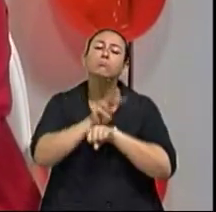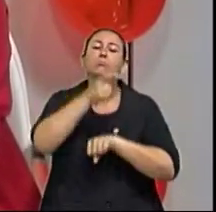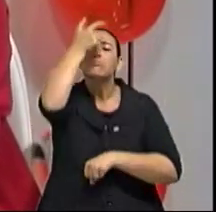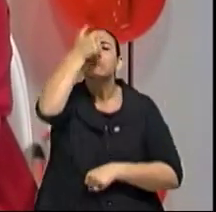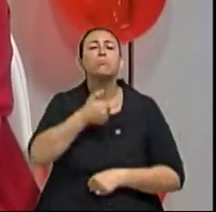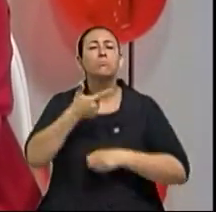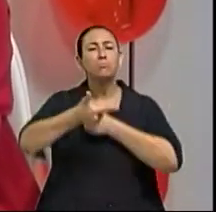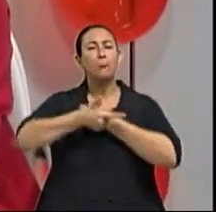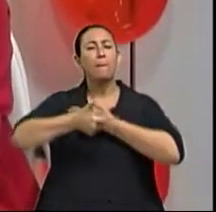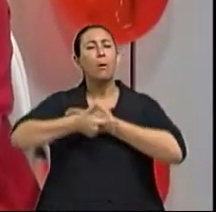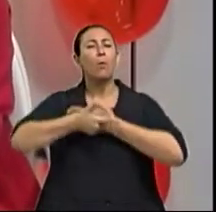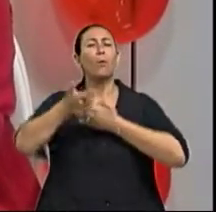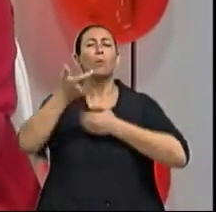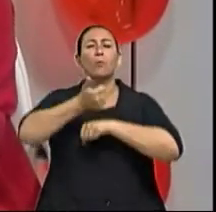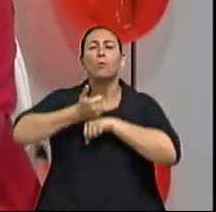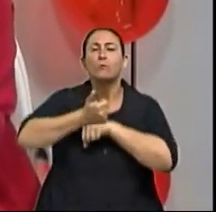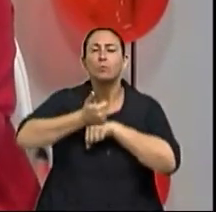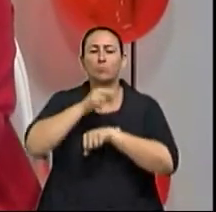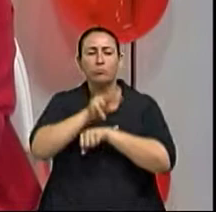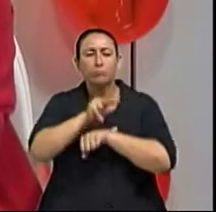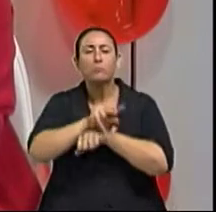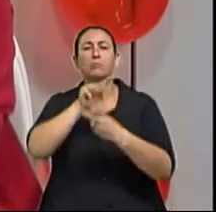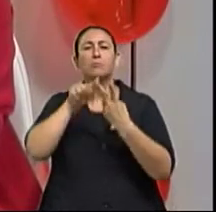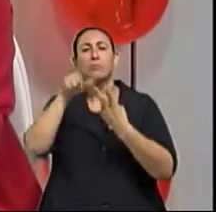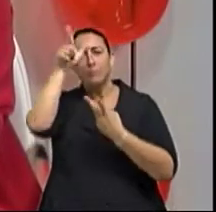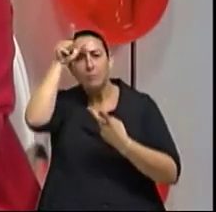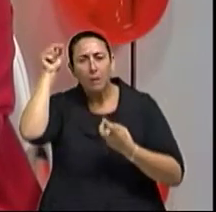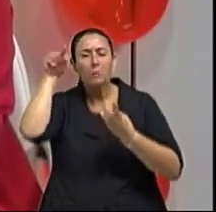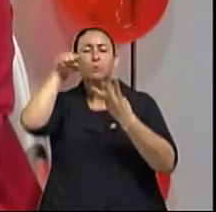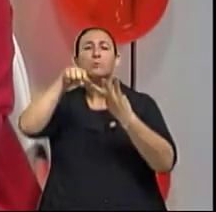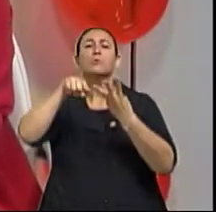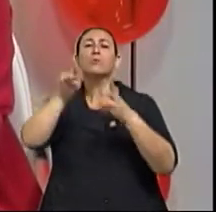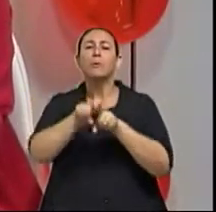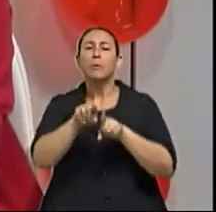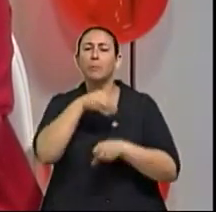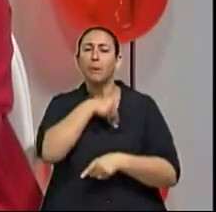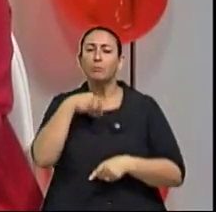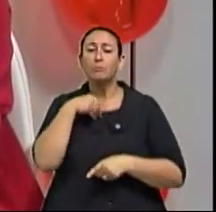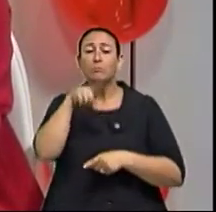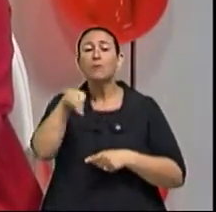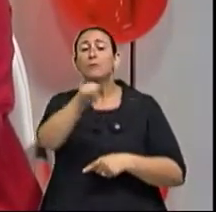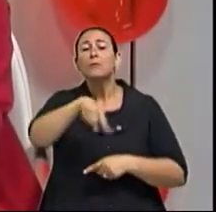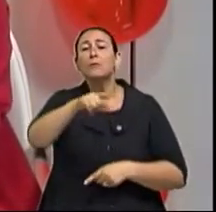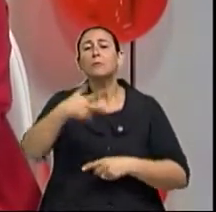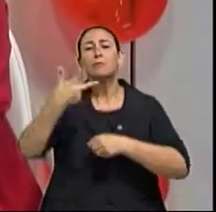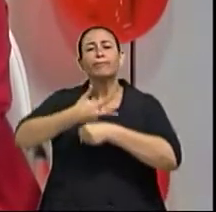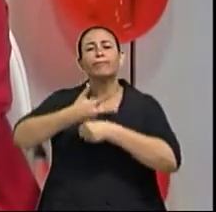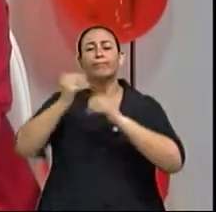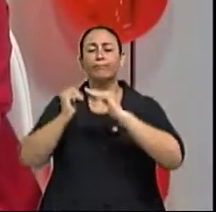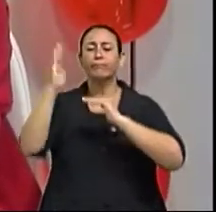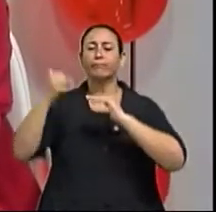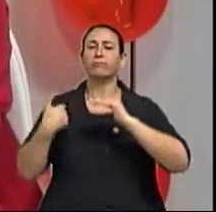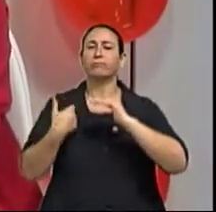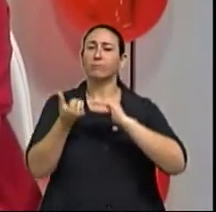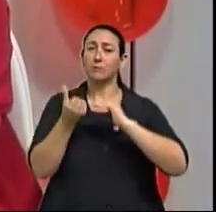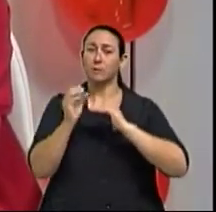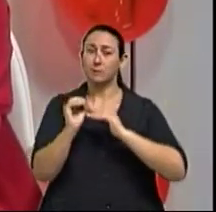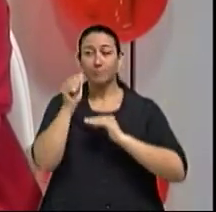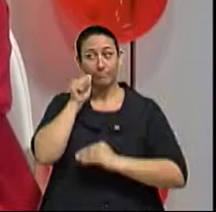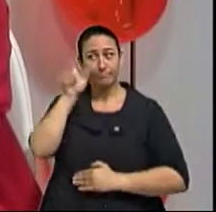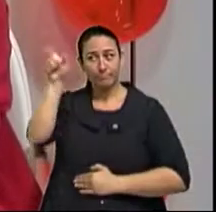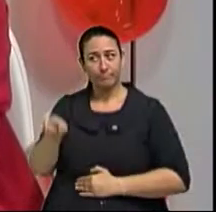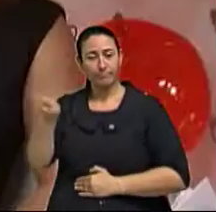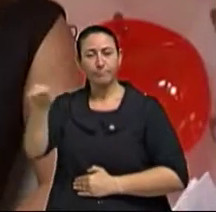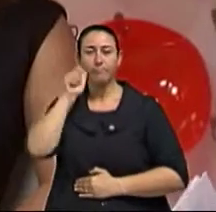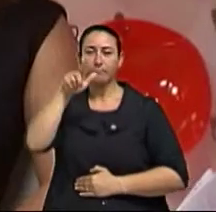da enfermagem e da geriatria na atenção às pessoas com 60 anos ou mais. Nossa convidada é a chefe do Serviço